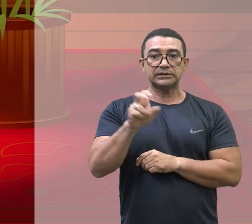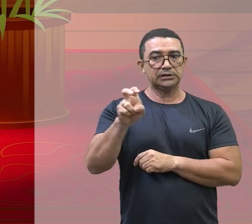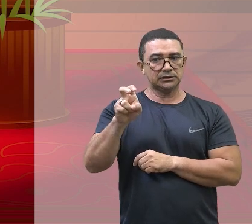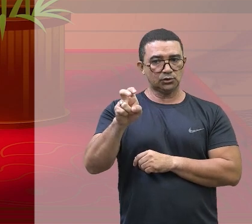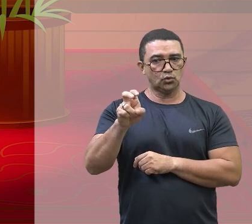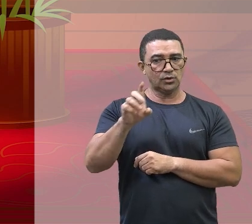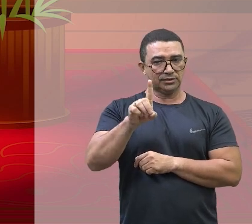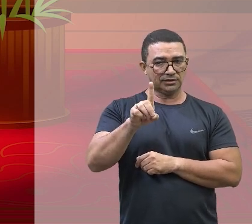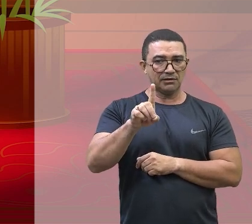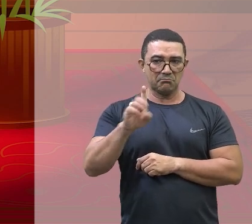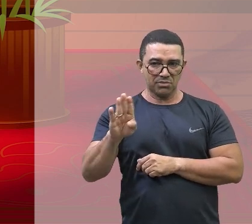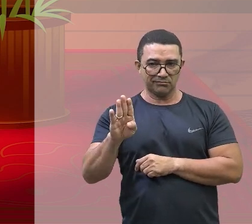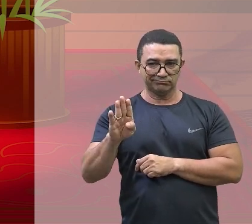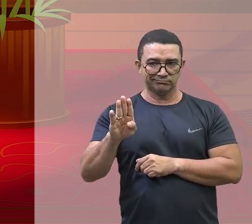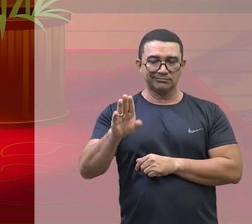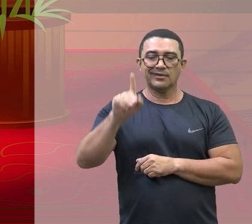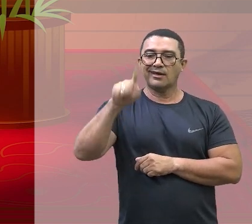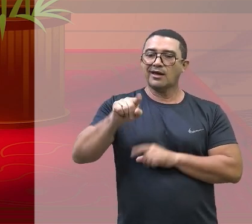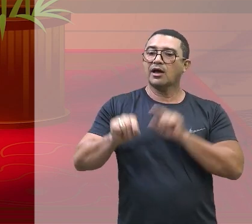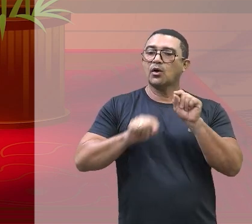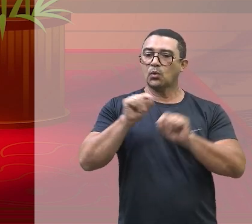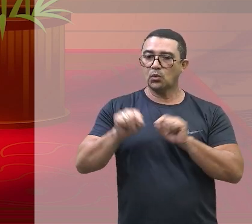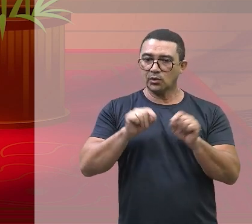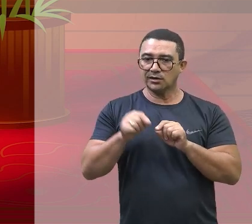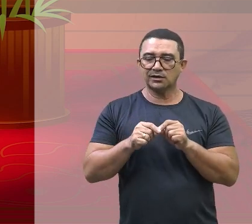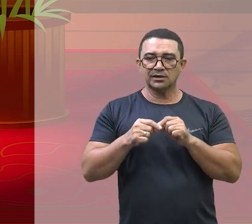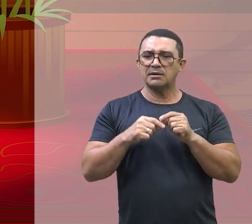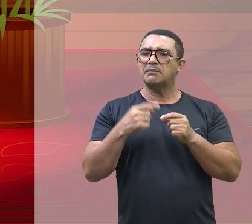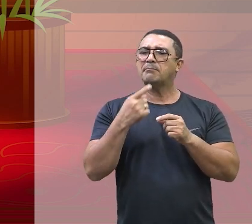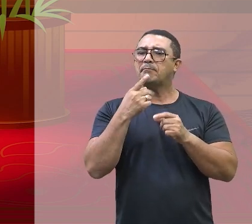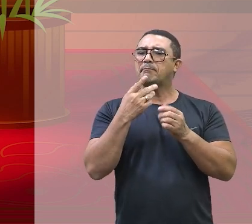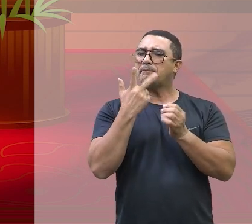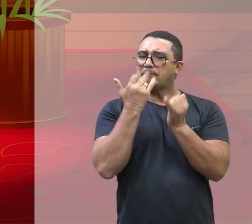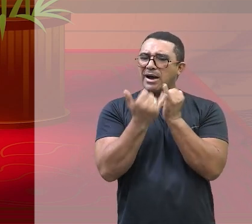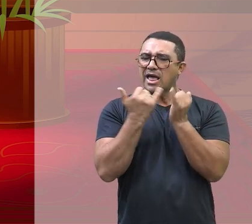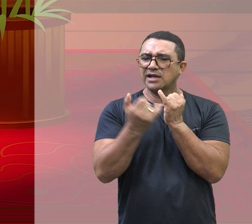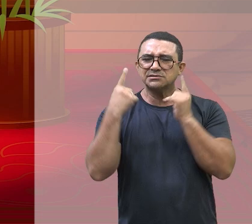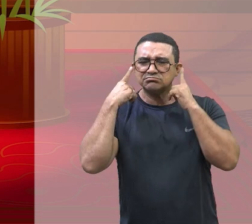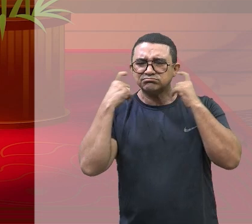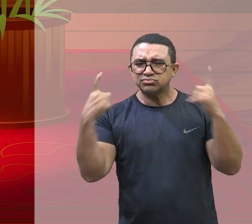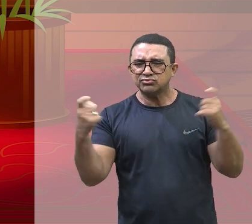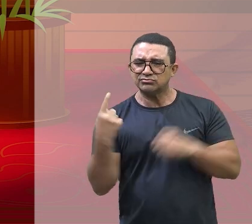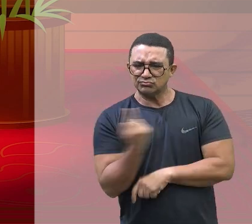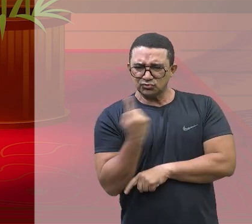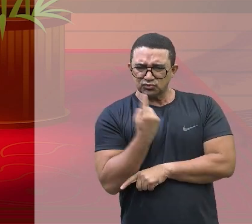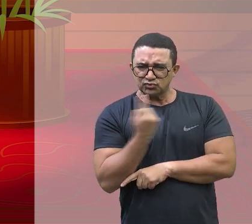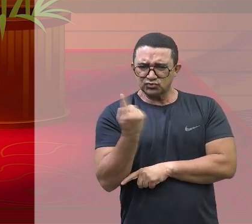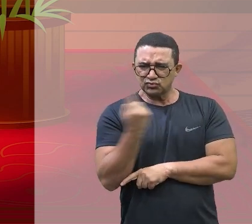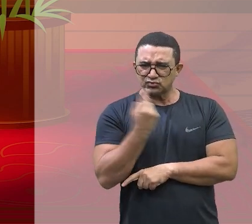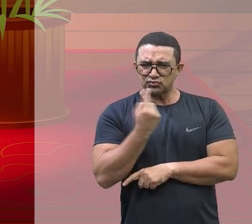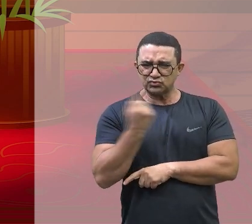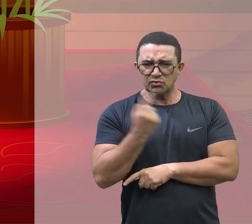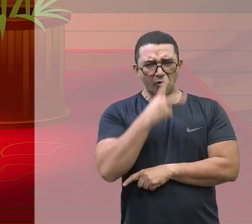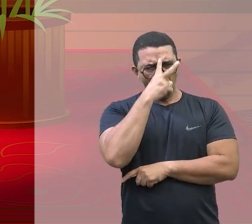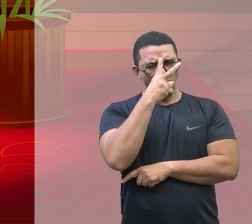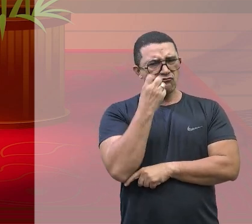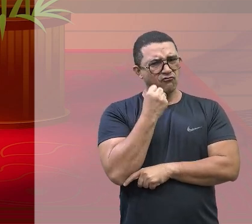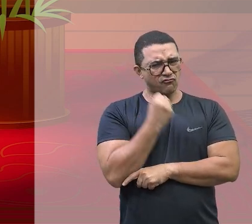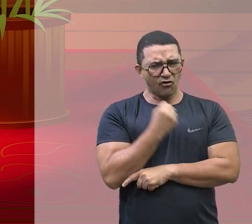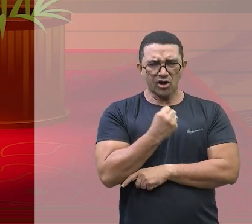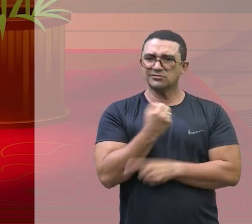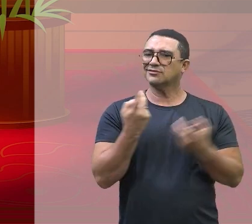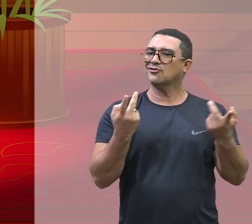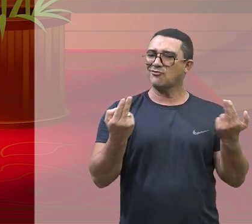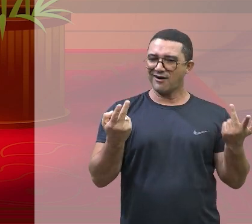decibéis. Isso equivale ao ruído do liquidificador. Lembra em casa o barulho que o liquidificador faz? Pois